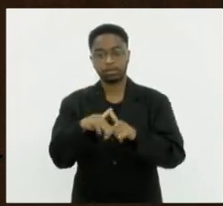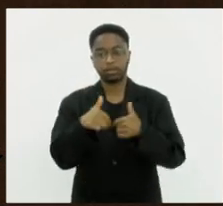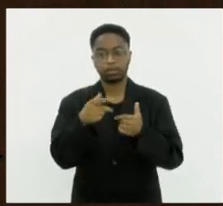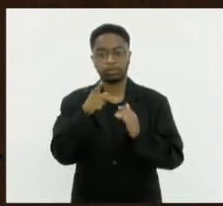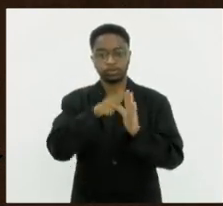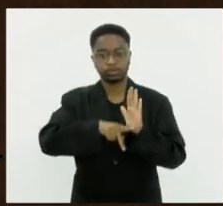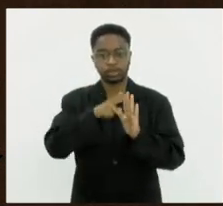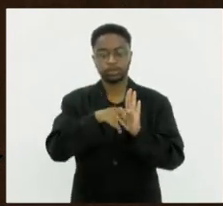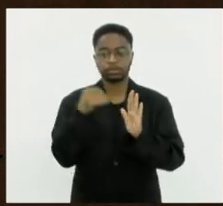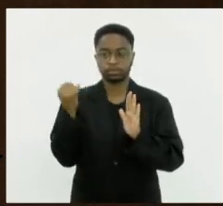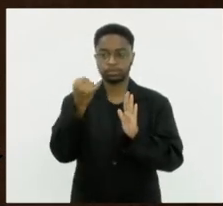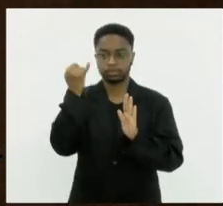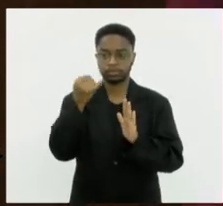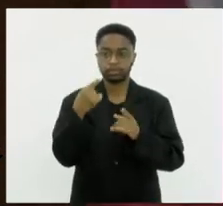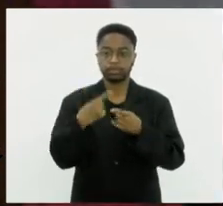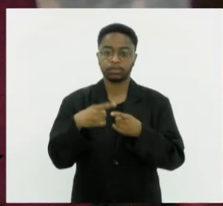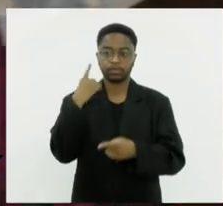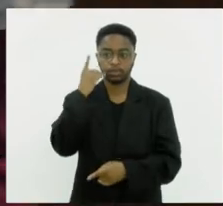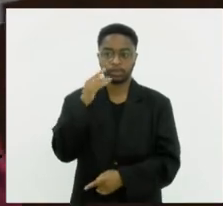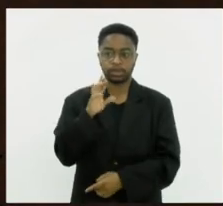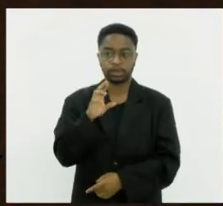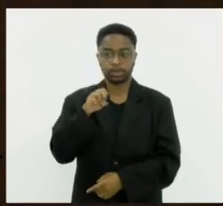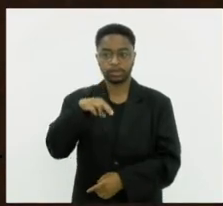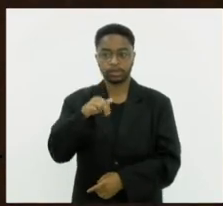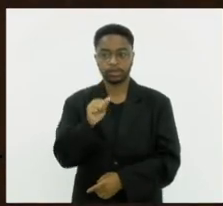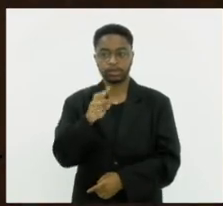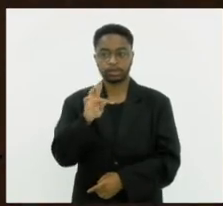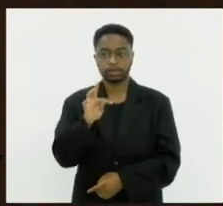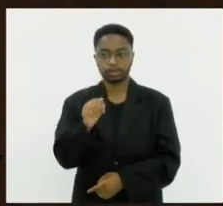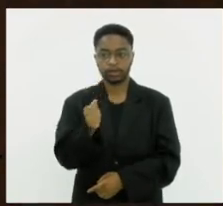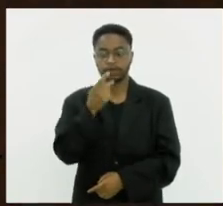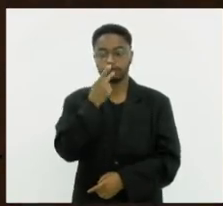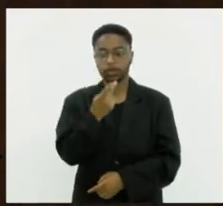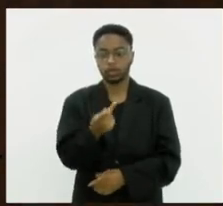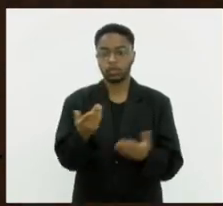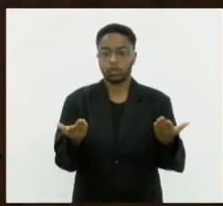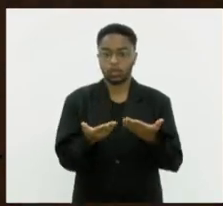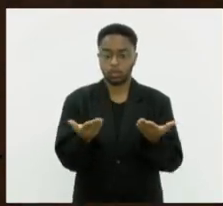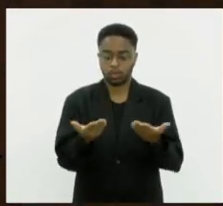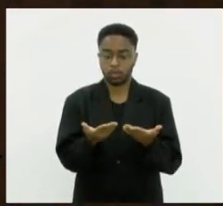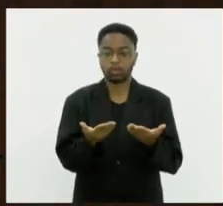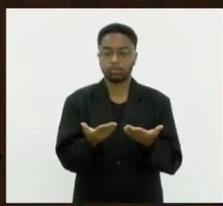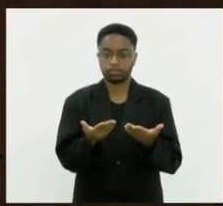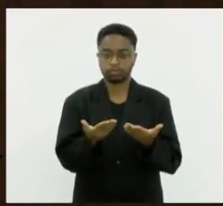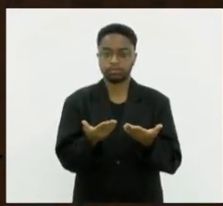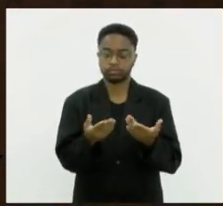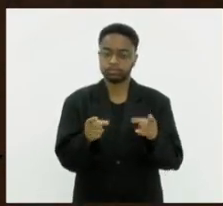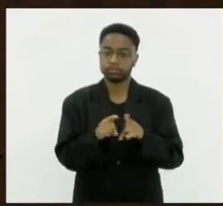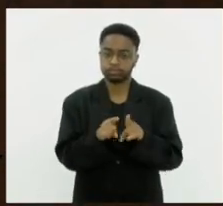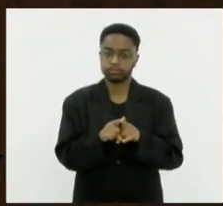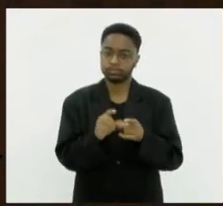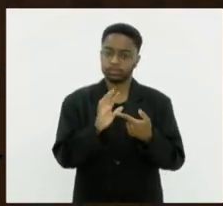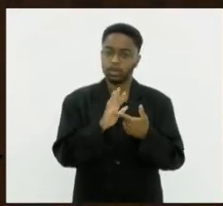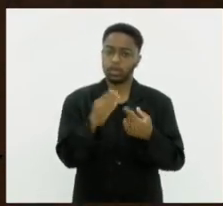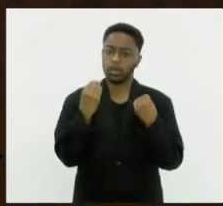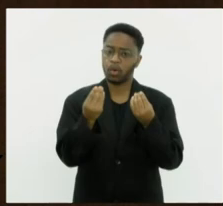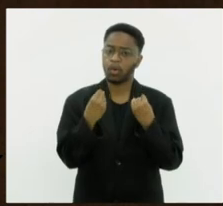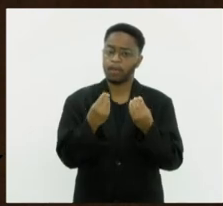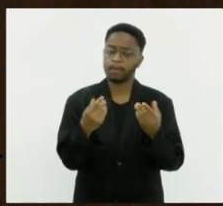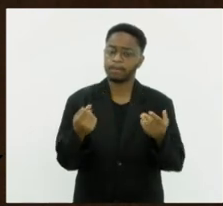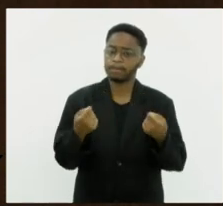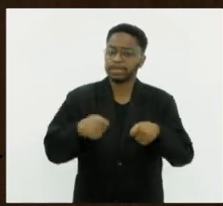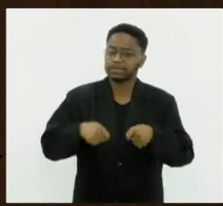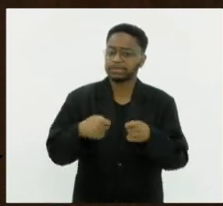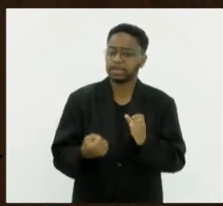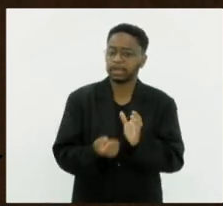importante. A deputada Renata Souza acabou de se manifestar de forma enfática, indignada, que a gente precise fazer